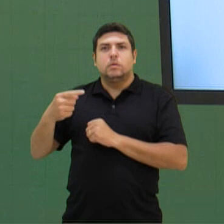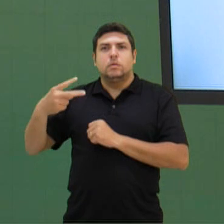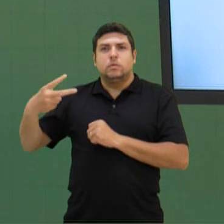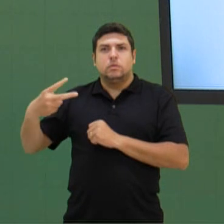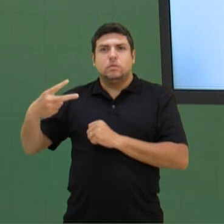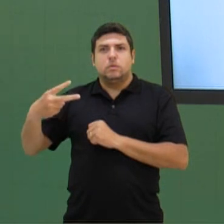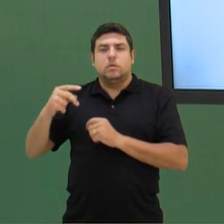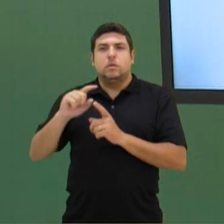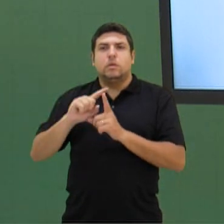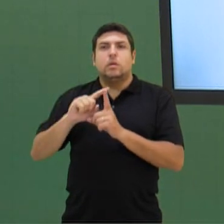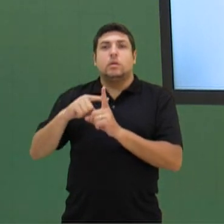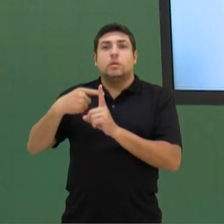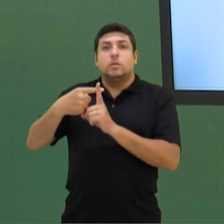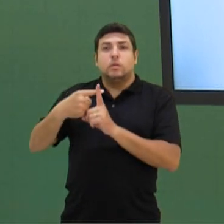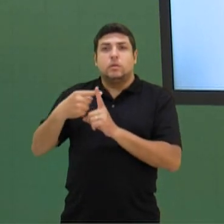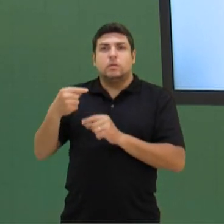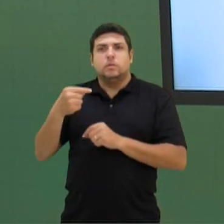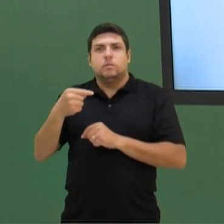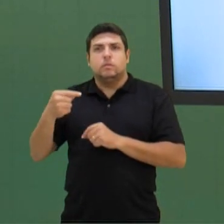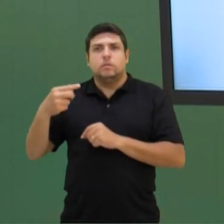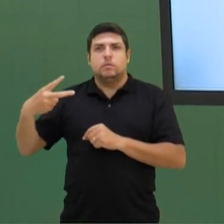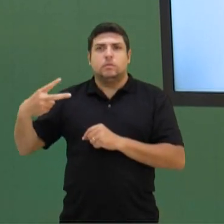Mais menos 2.